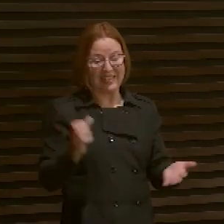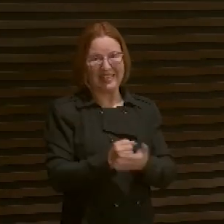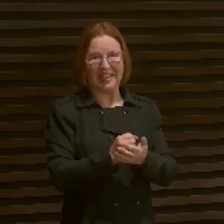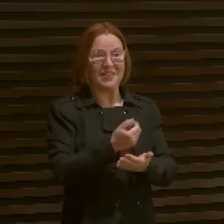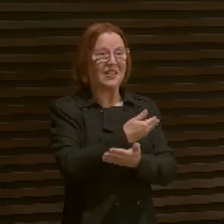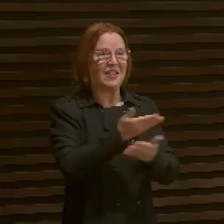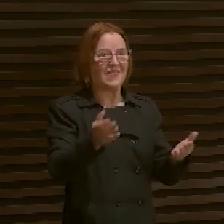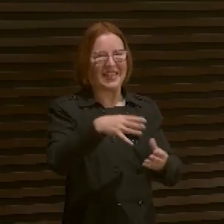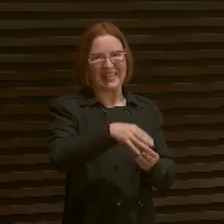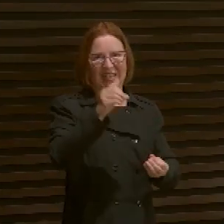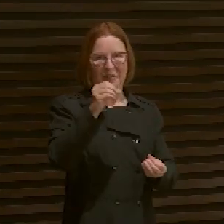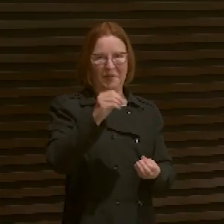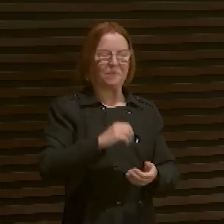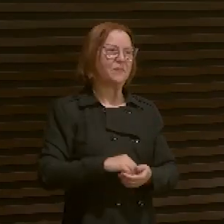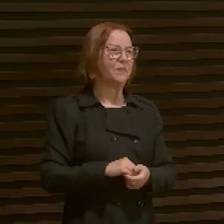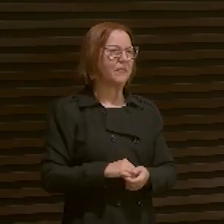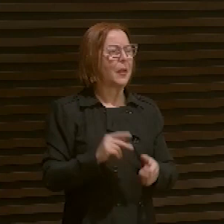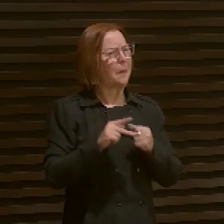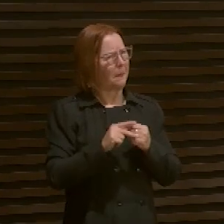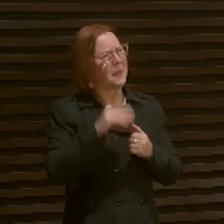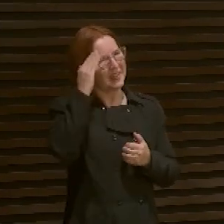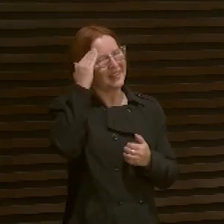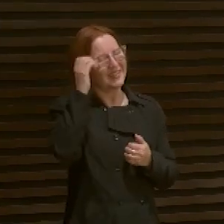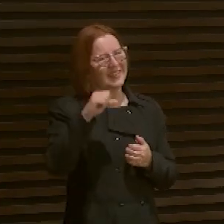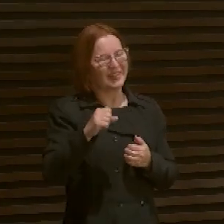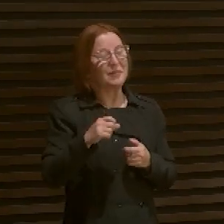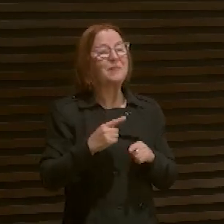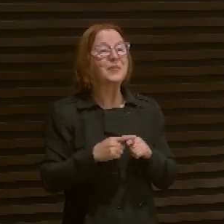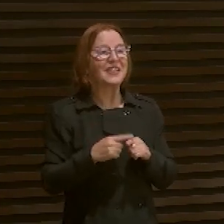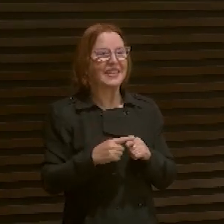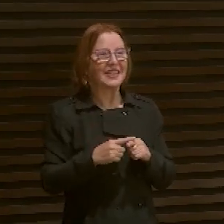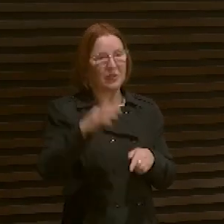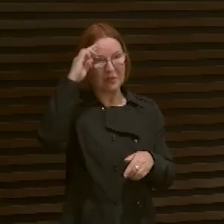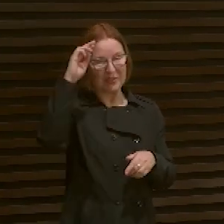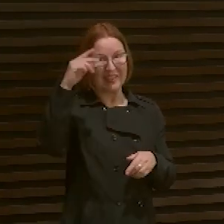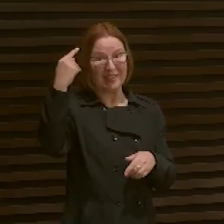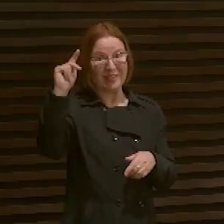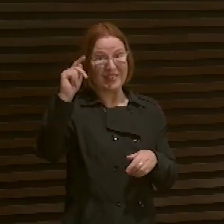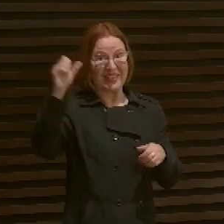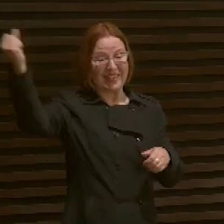entendeu? Irmãos, por que ele entendeu? Porque o Senhor, na sua graça maravilhosa,